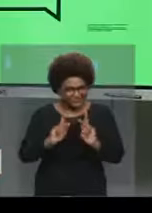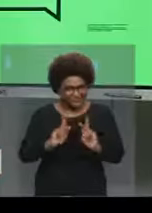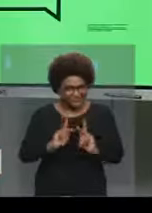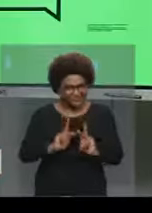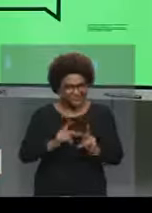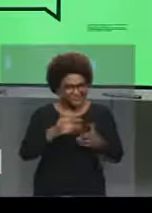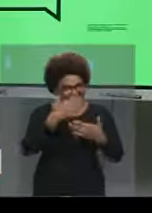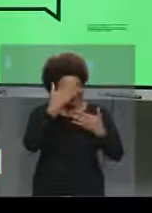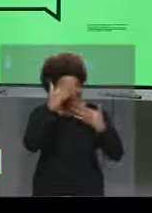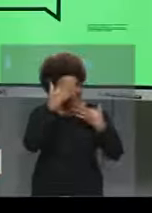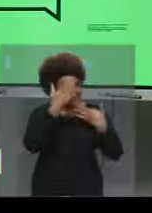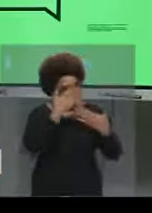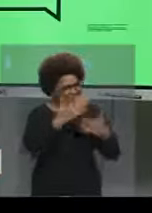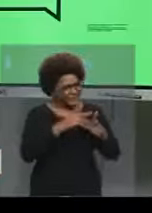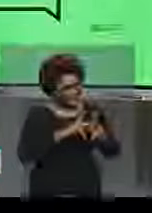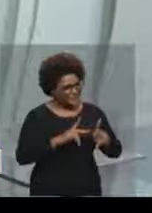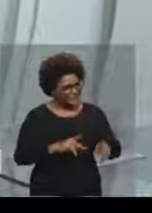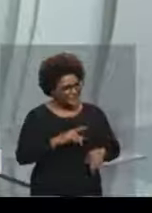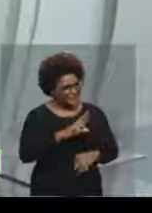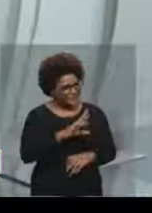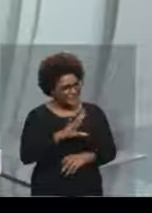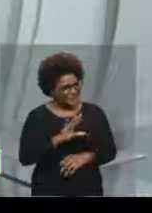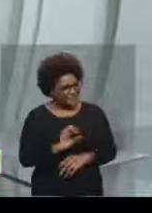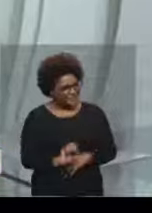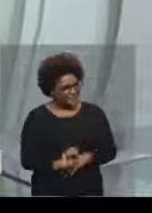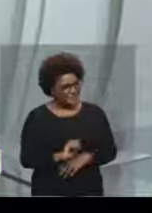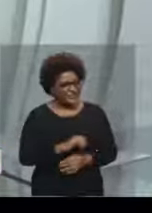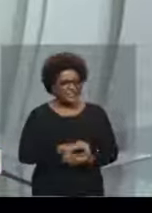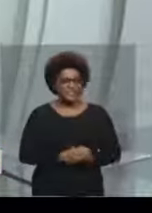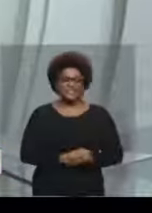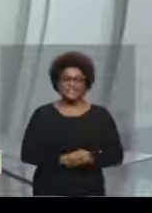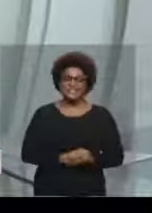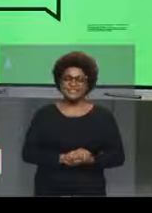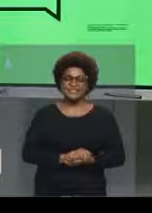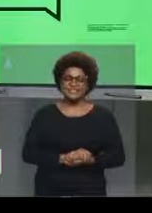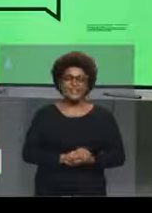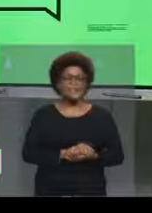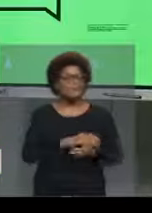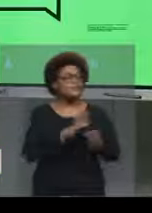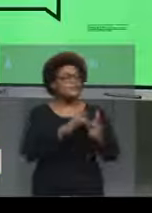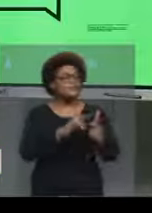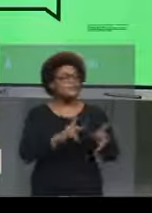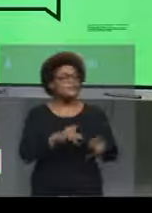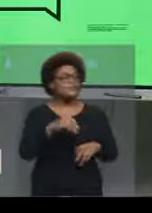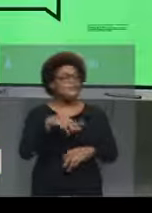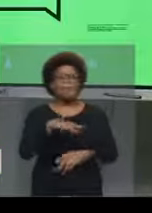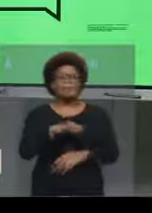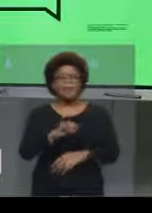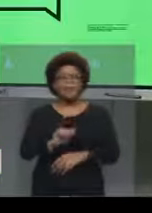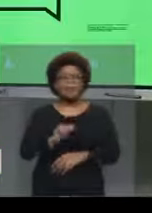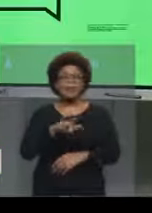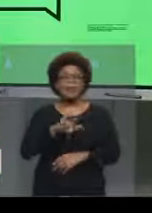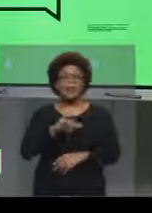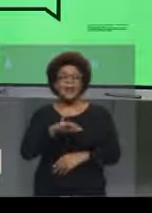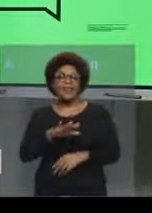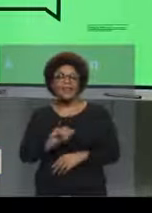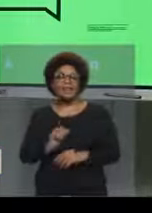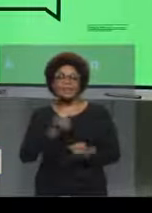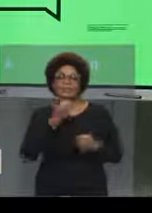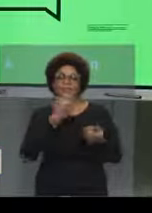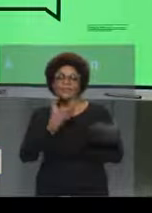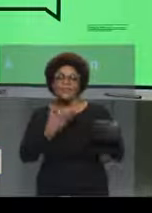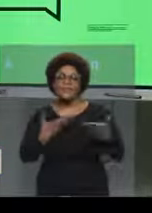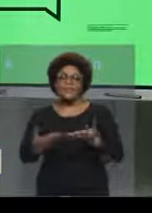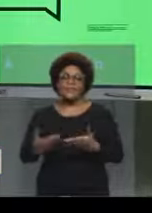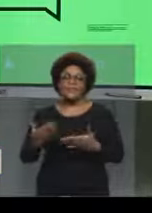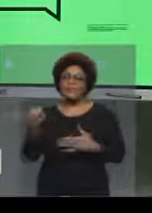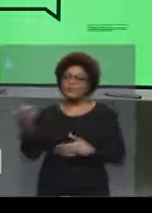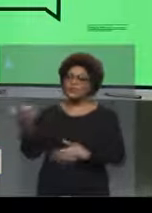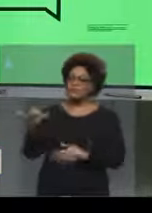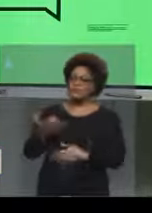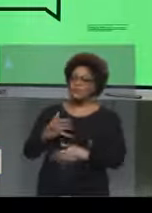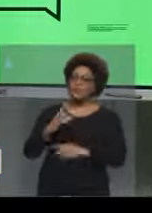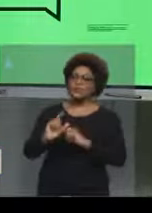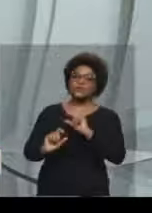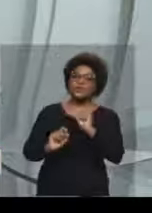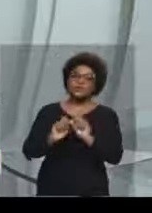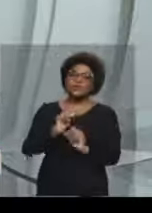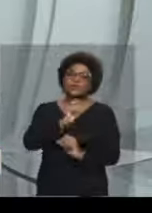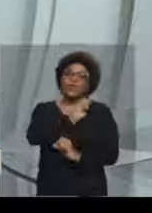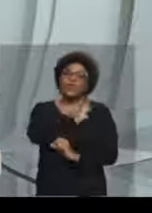bem, professora Maria Alice? Tudo bem, Dani. Seja bem-vinda também. Conta pra gente aí o que os alunos viram nessa primeira semana do